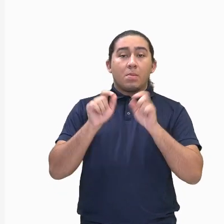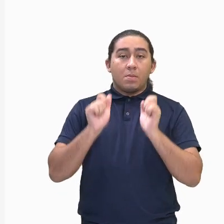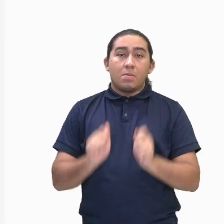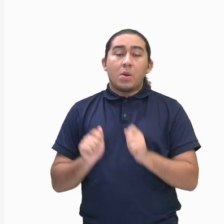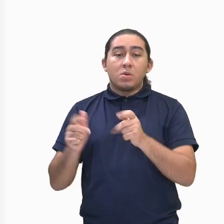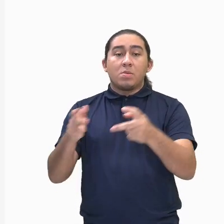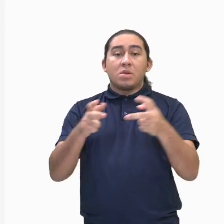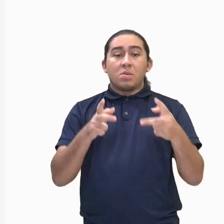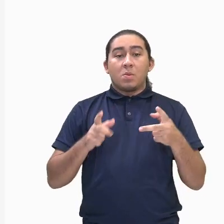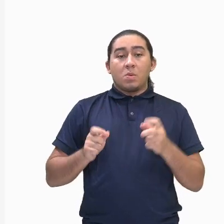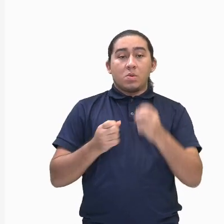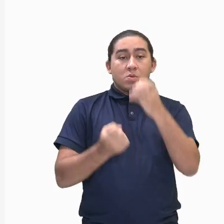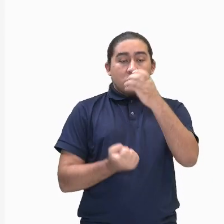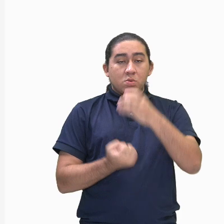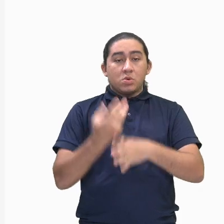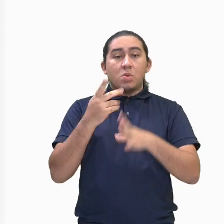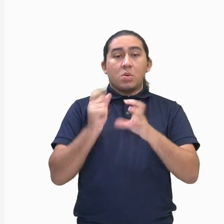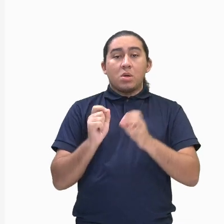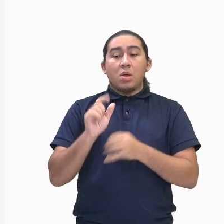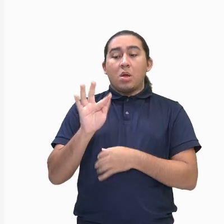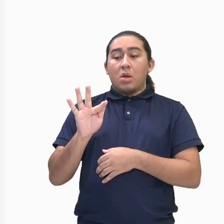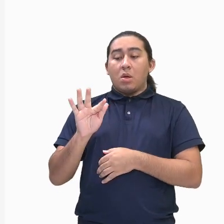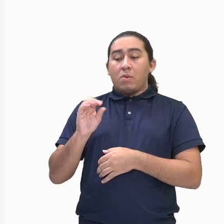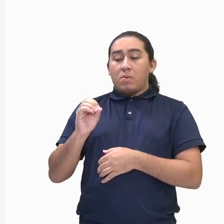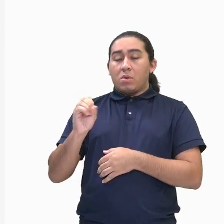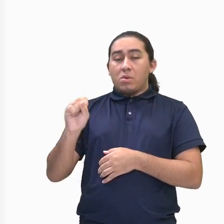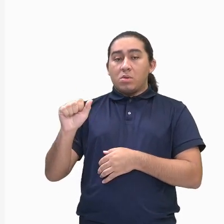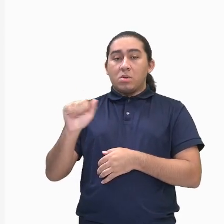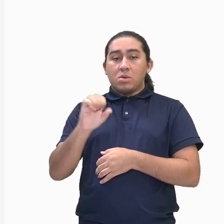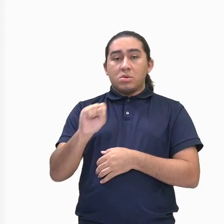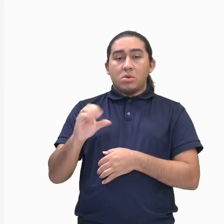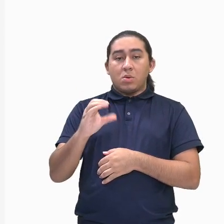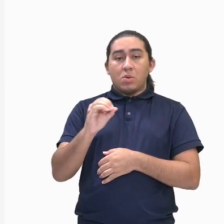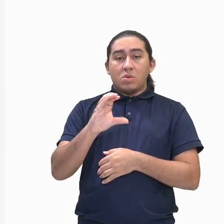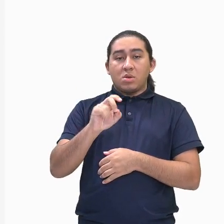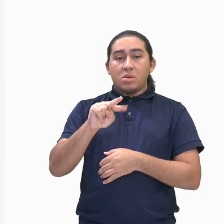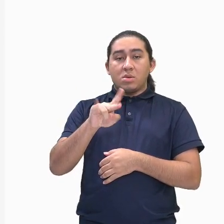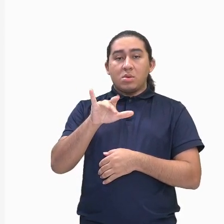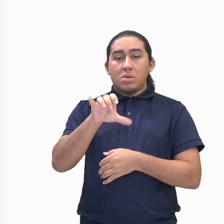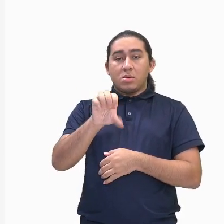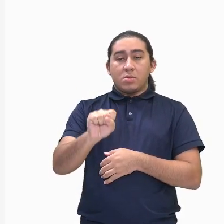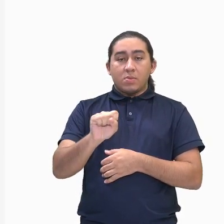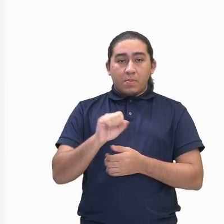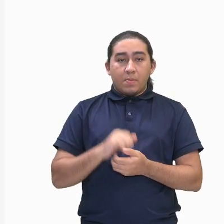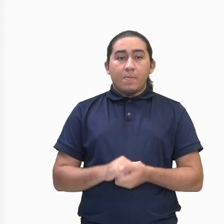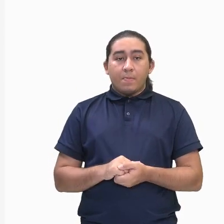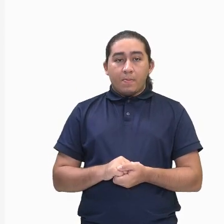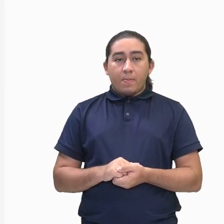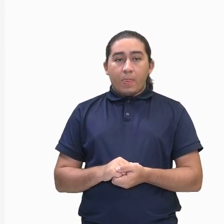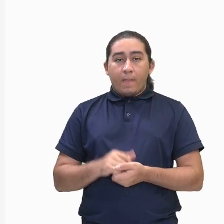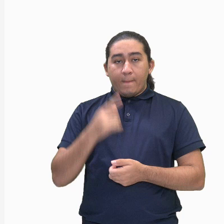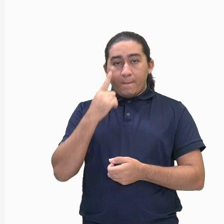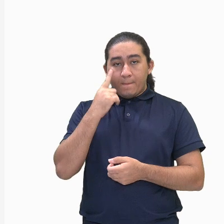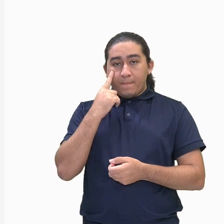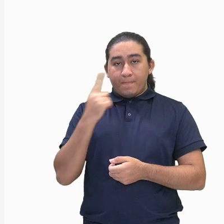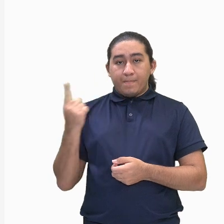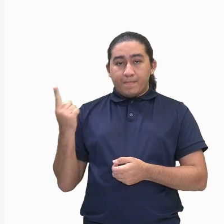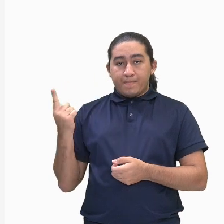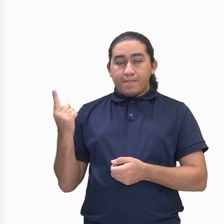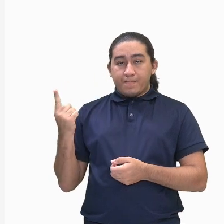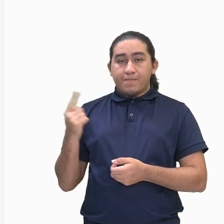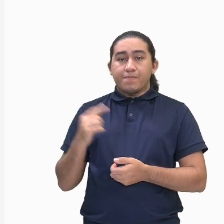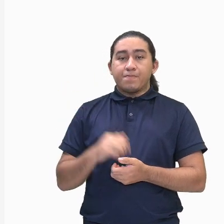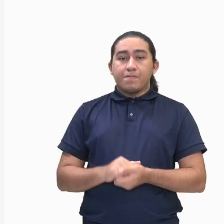ela formou também as fossas oceânicas, aí na outra imagem, olha só. Formou fossas oceânicas.